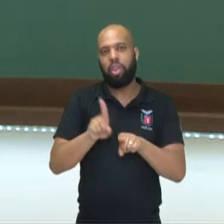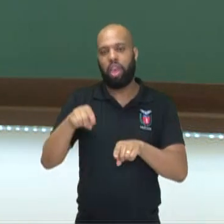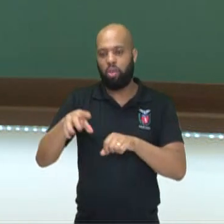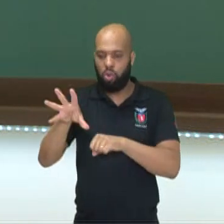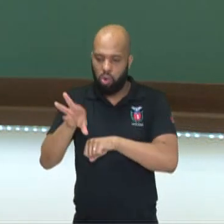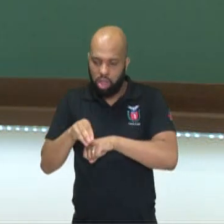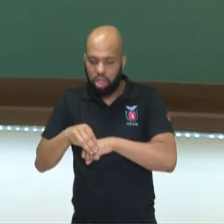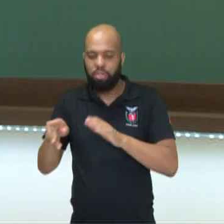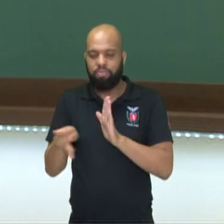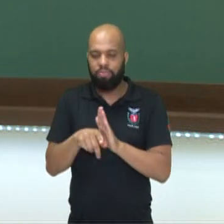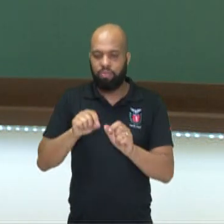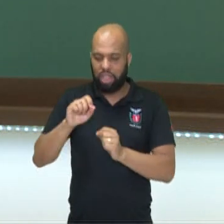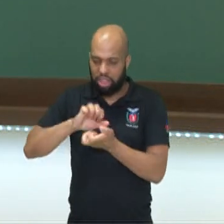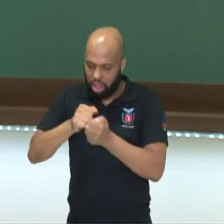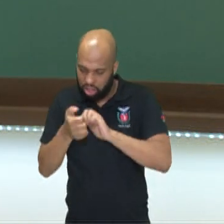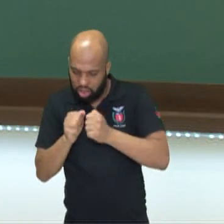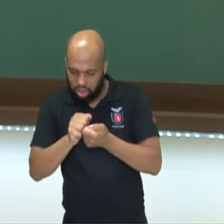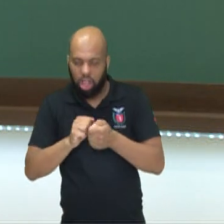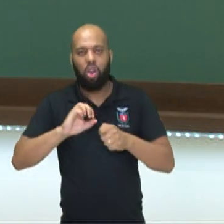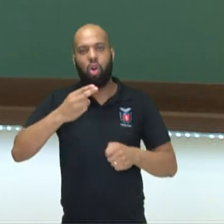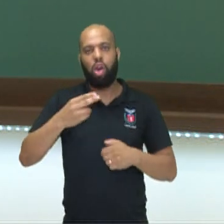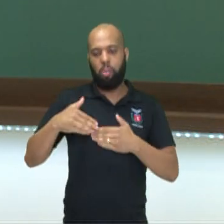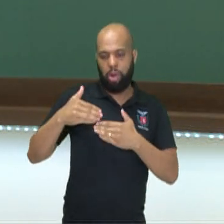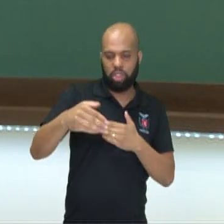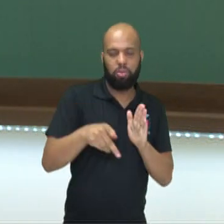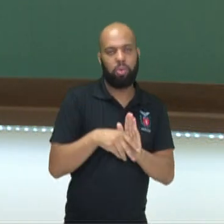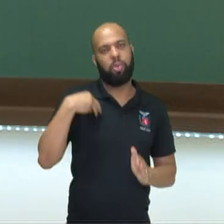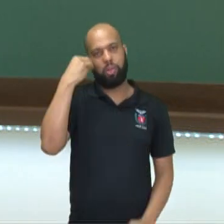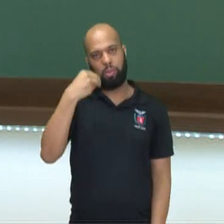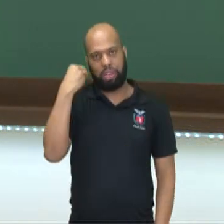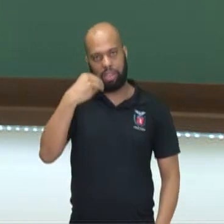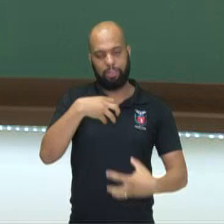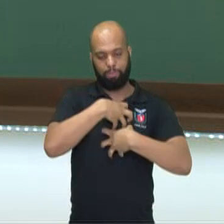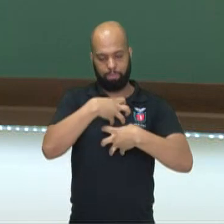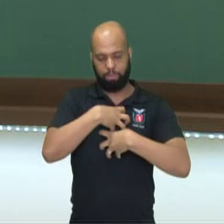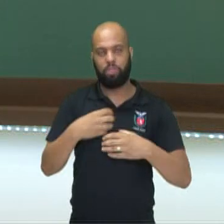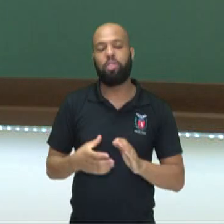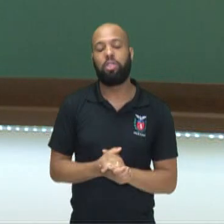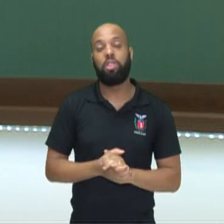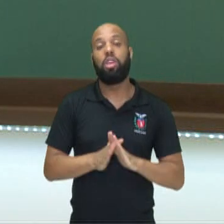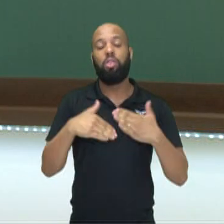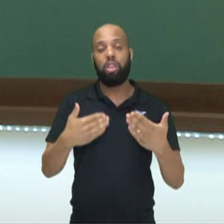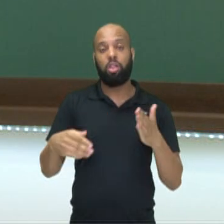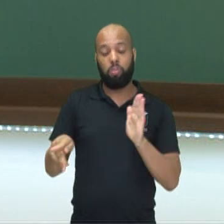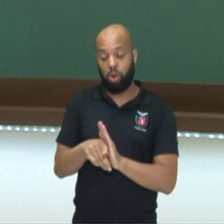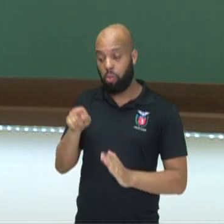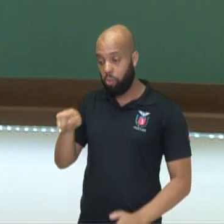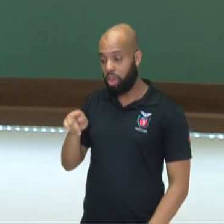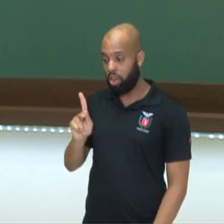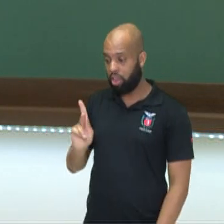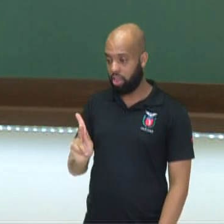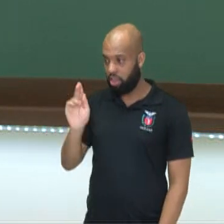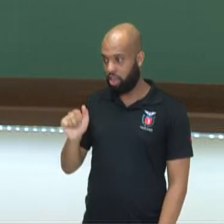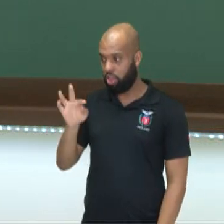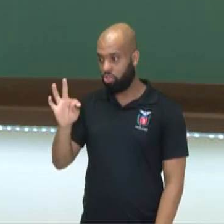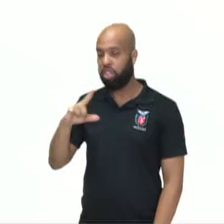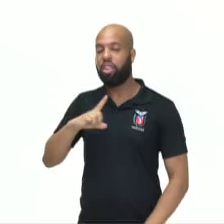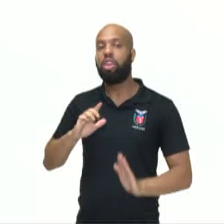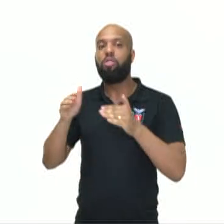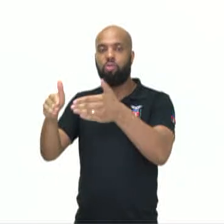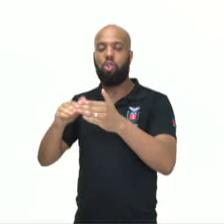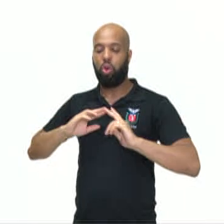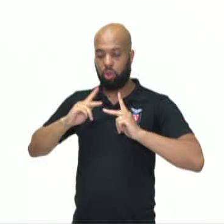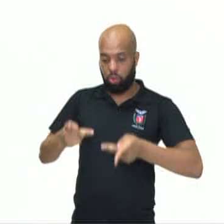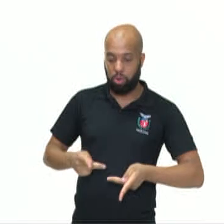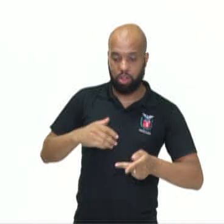a posteriori, conhecimentos a partir das experiências sensíveis. Para Kant, essa centralidade do homem no processo